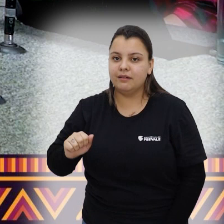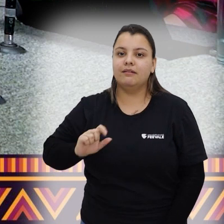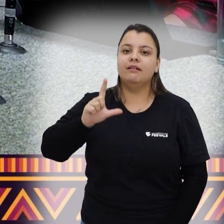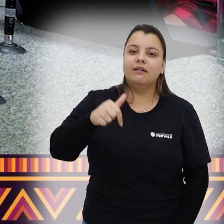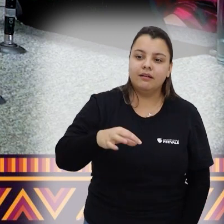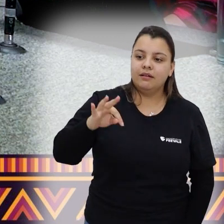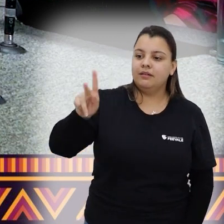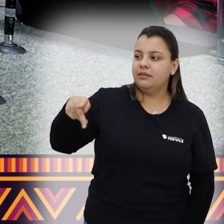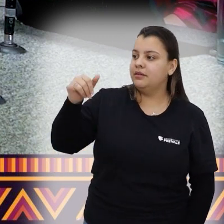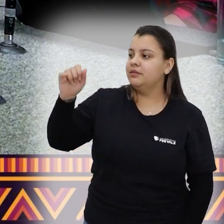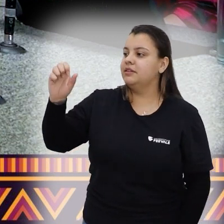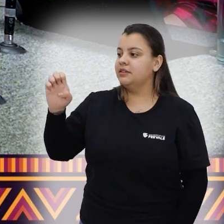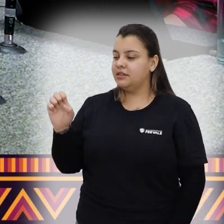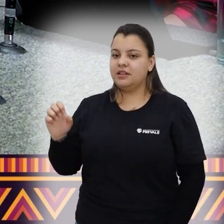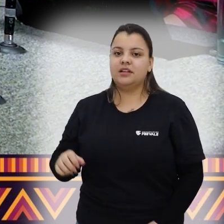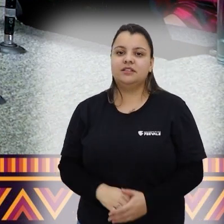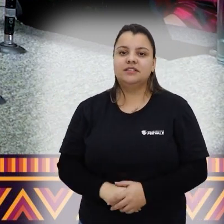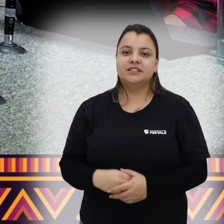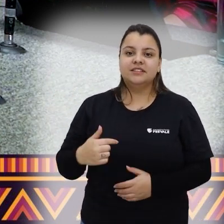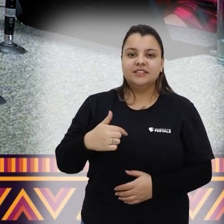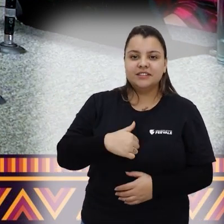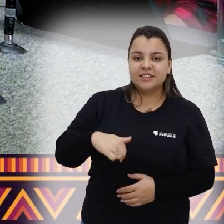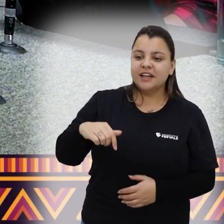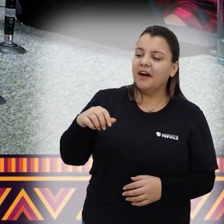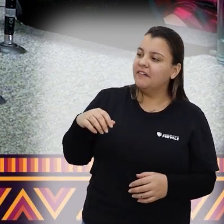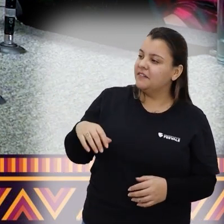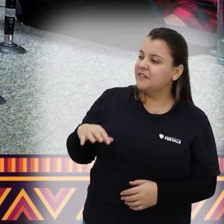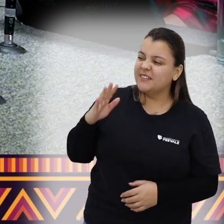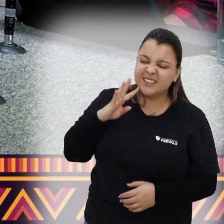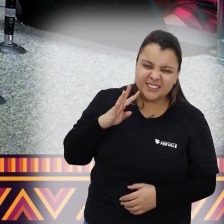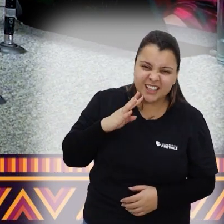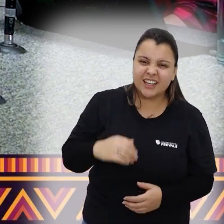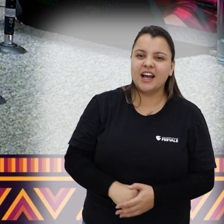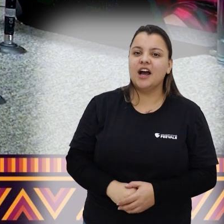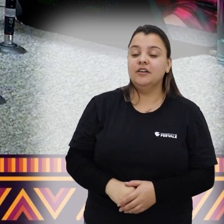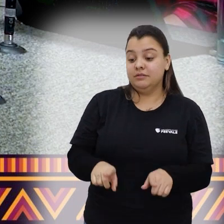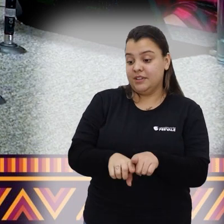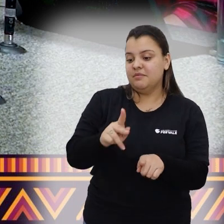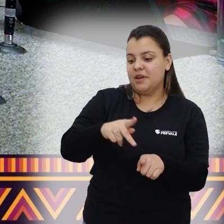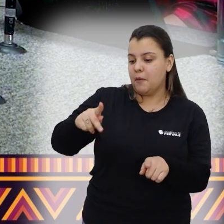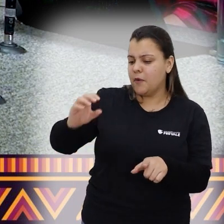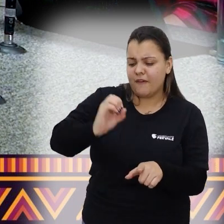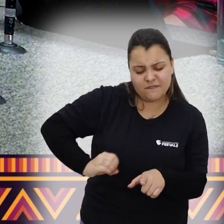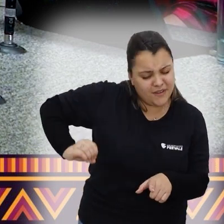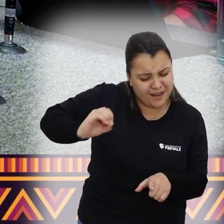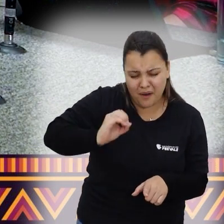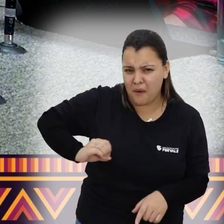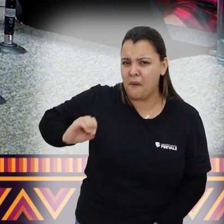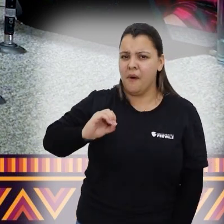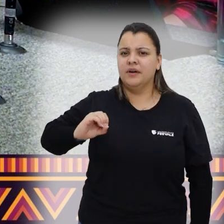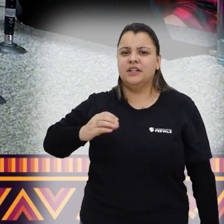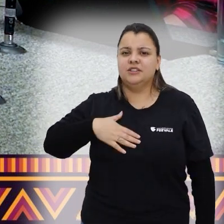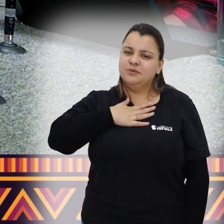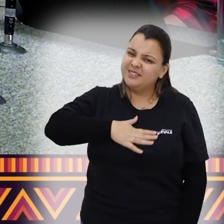meu amigo Edmilson, assim, na qual eu sou muito fã, um professor espetacular, assim,